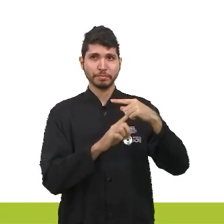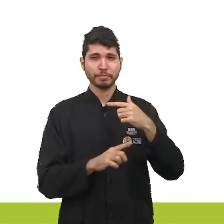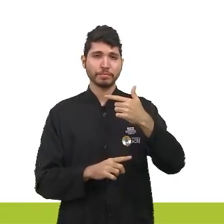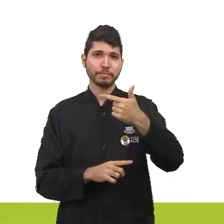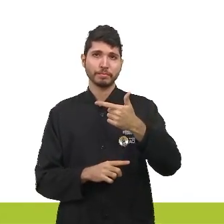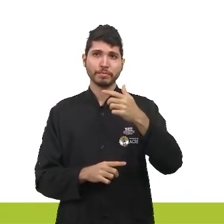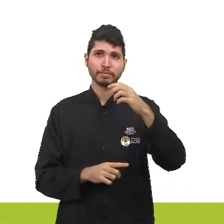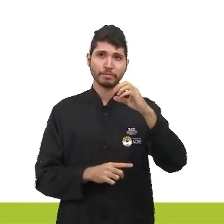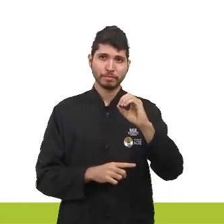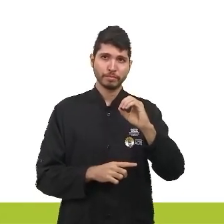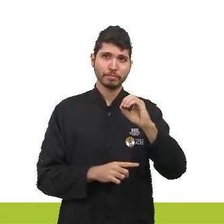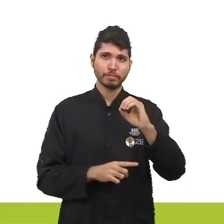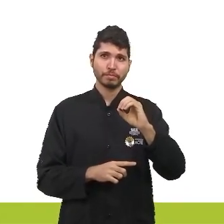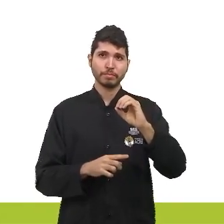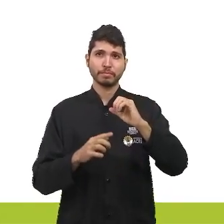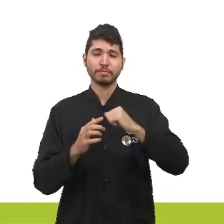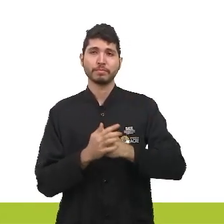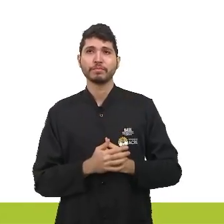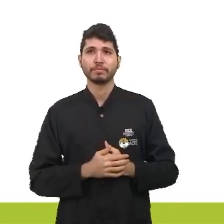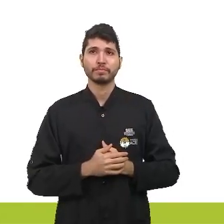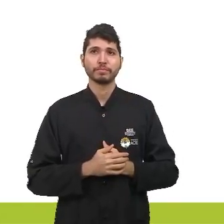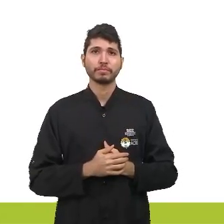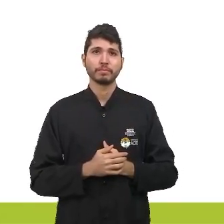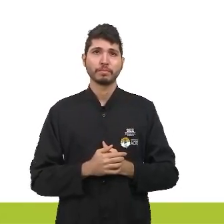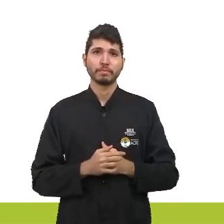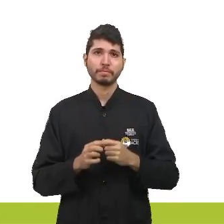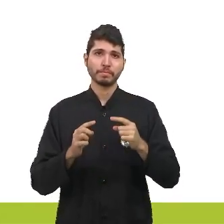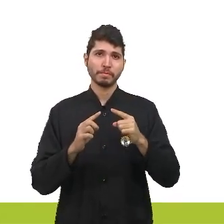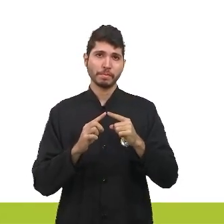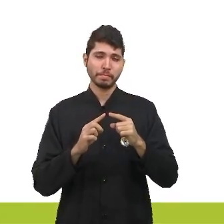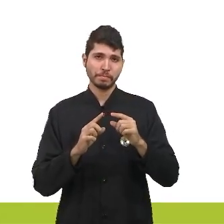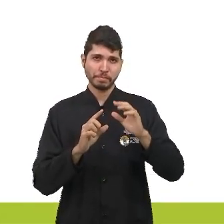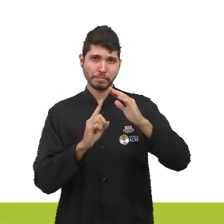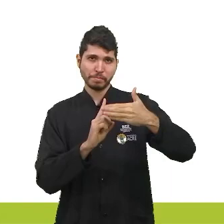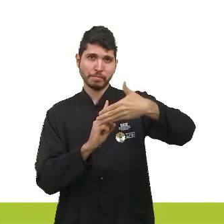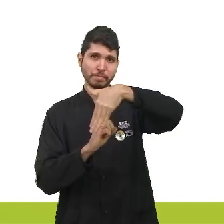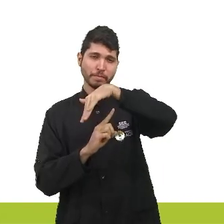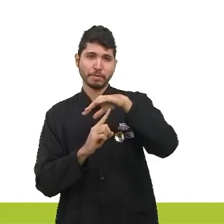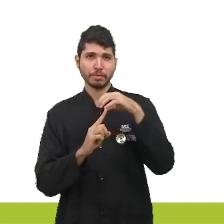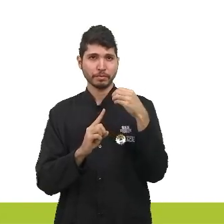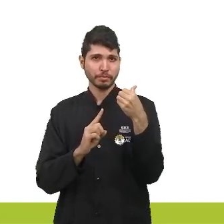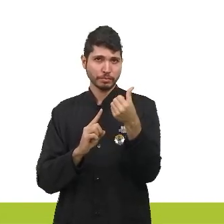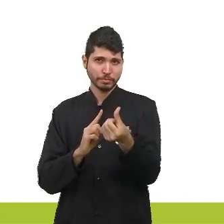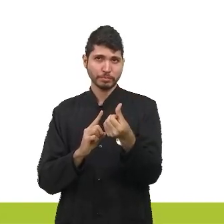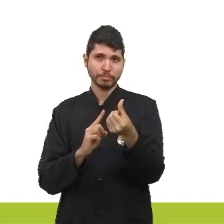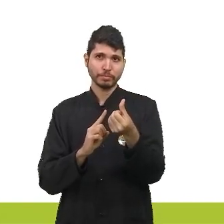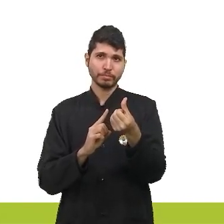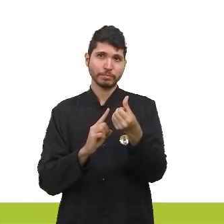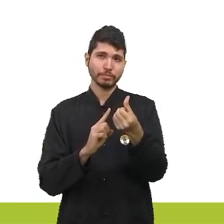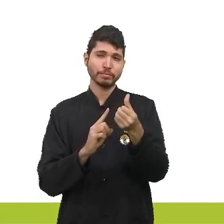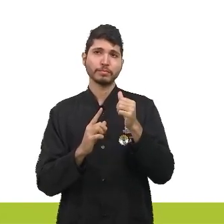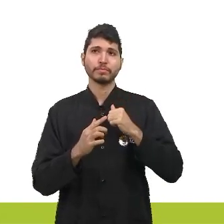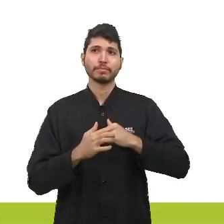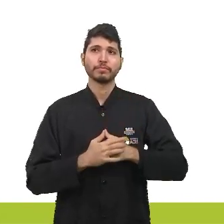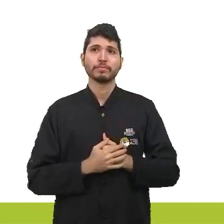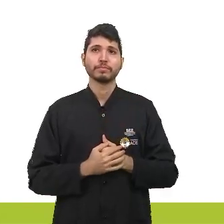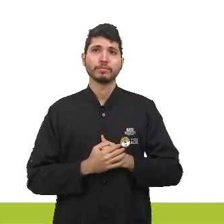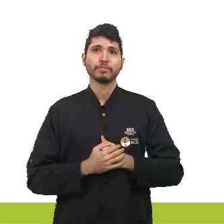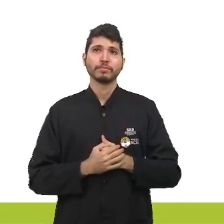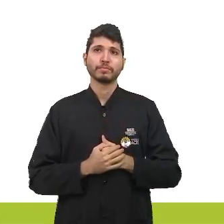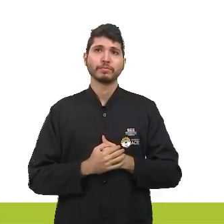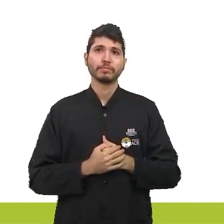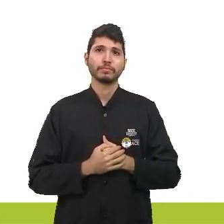hexagonais, que são 6 lados. Isso vai nos dar o seguinte: o número de arestas é igual a 6 vezes